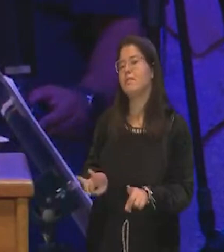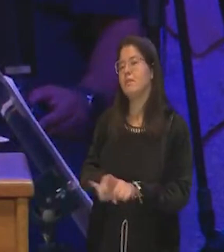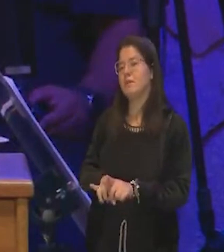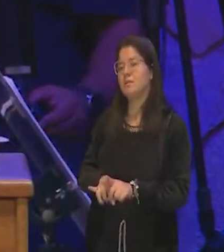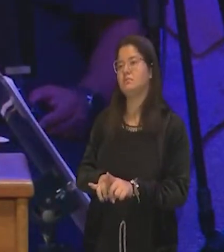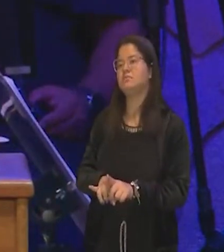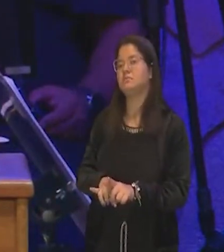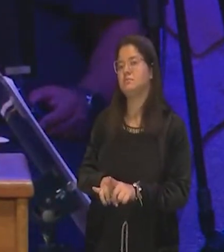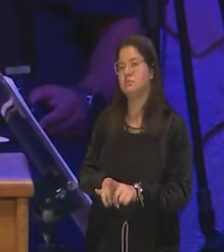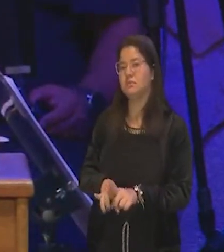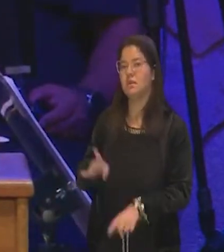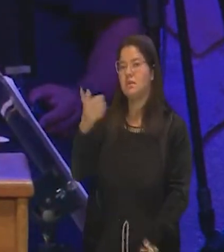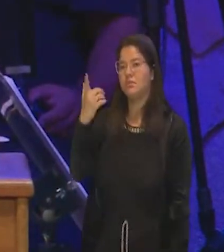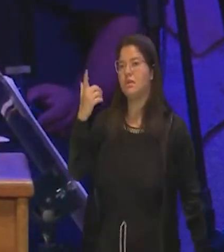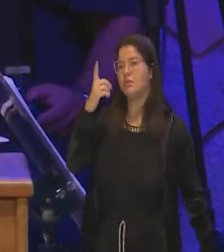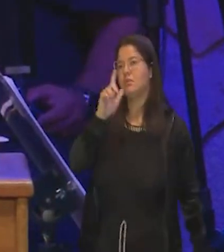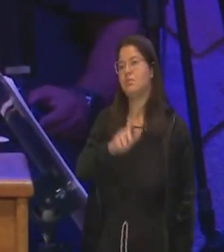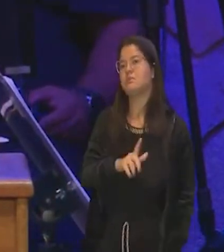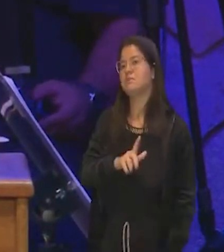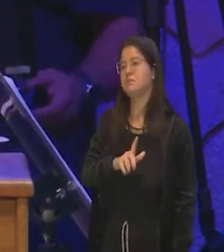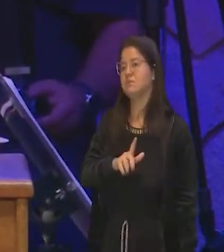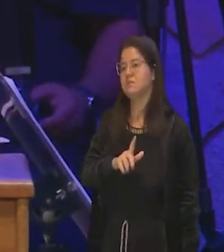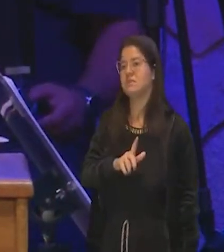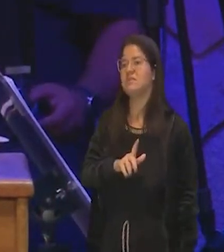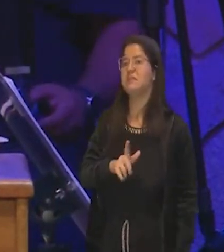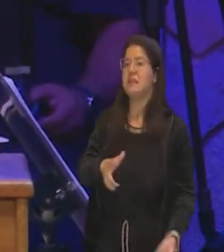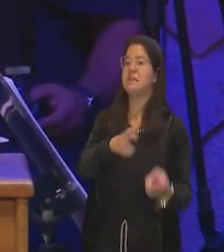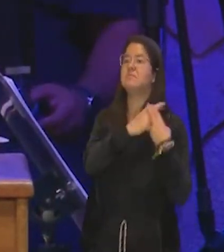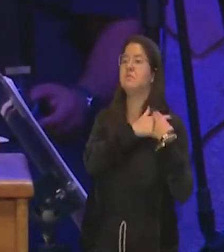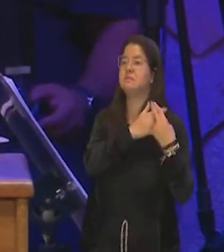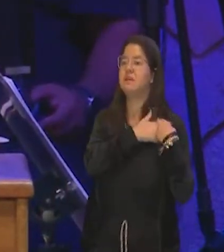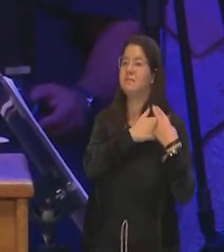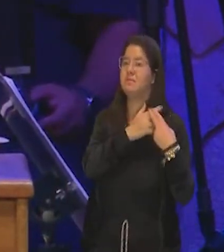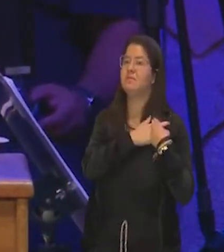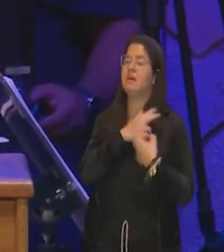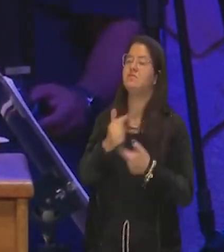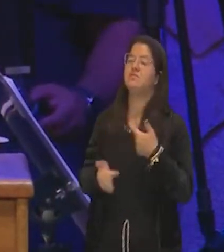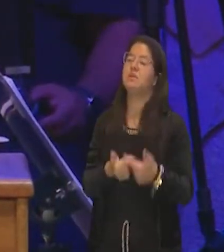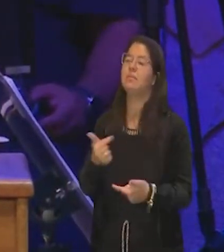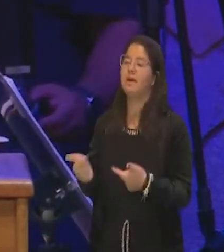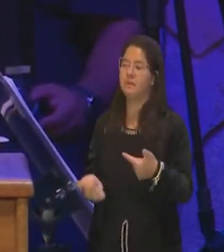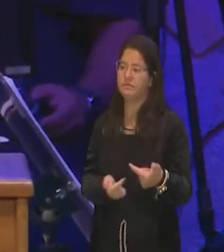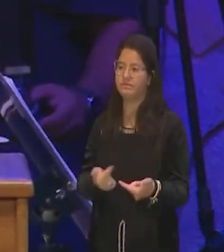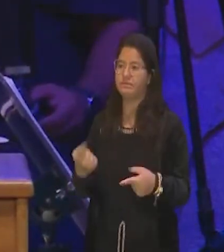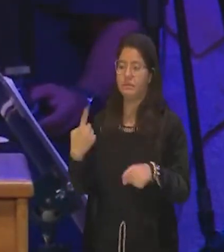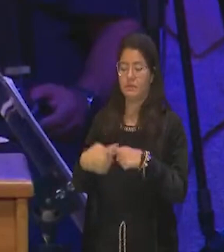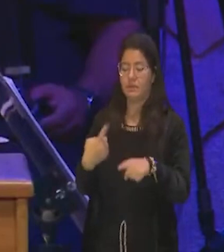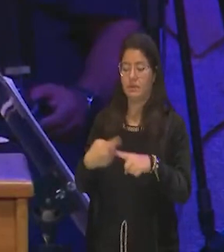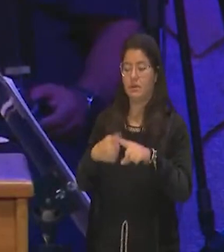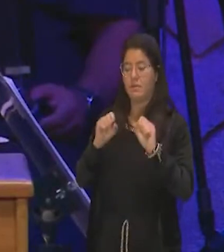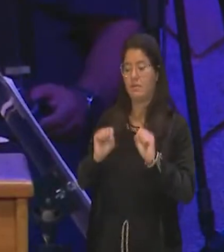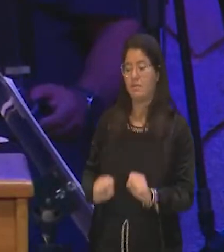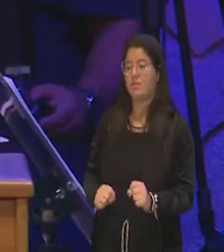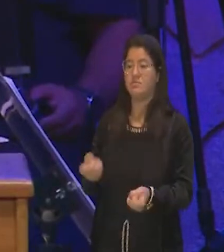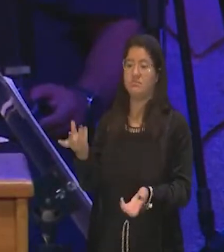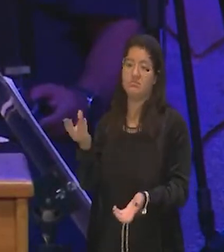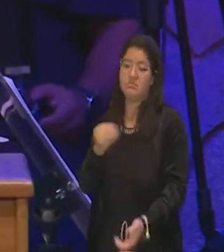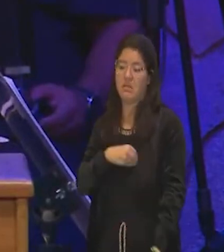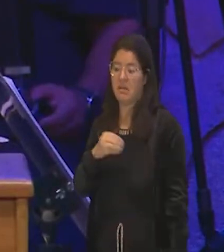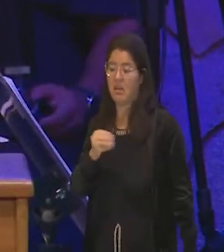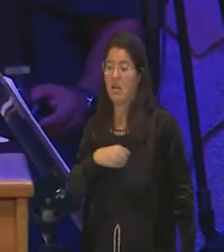inaptidão para um exercício de tamanha responsabilidade. Porque pode pecar pela falta